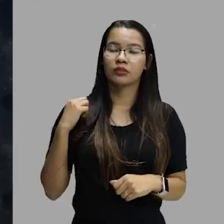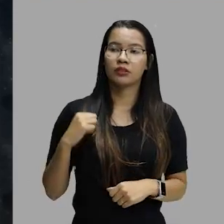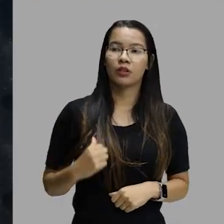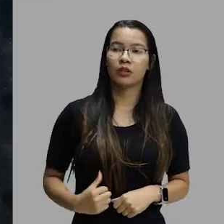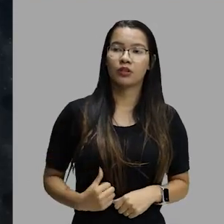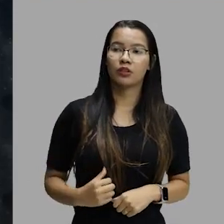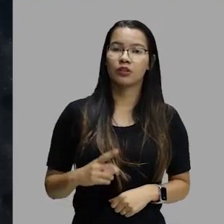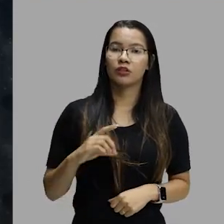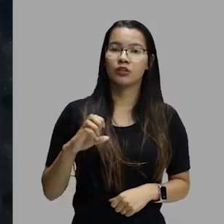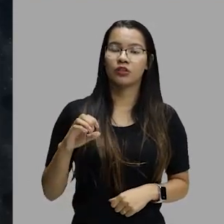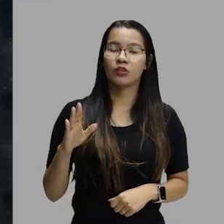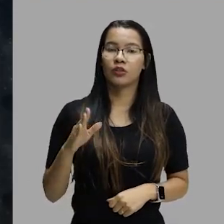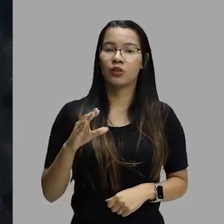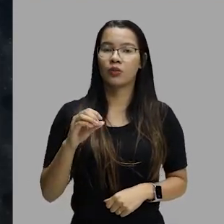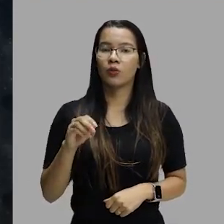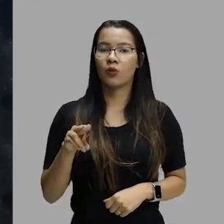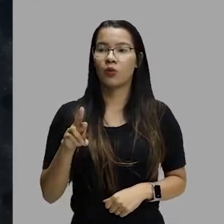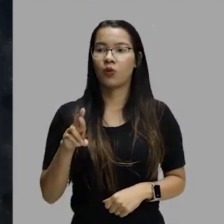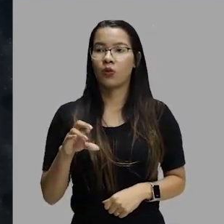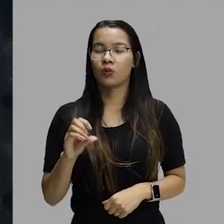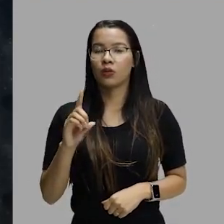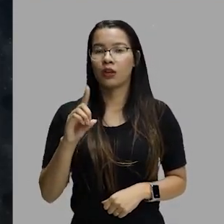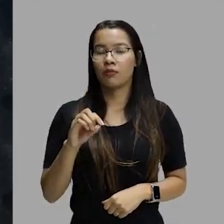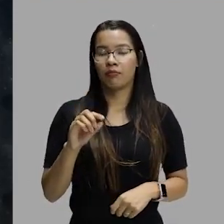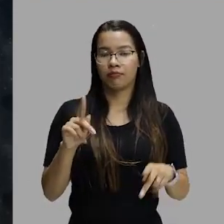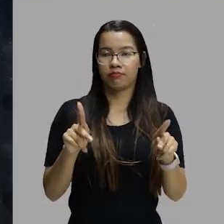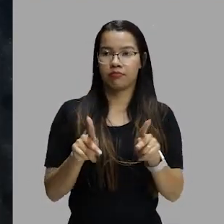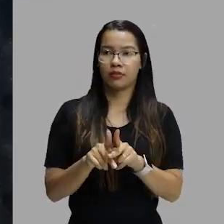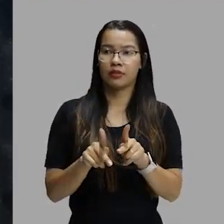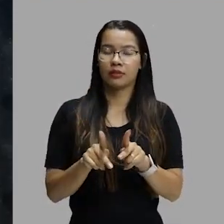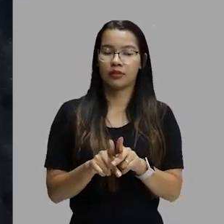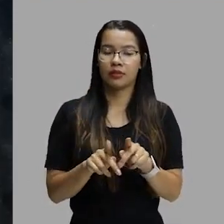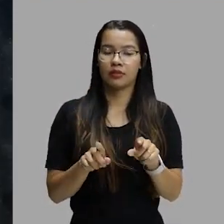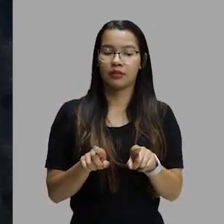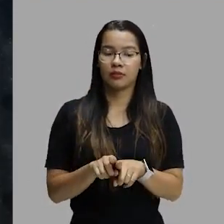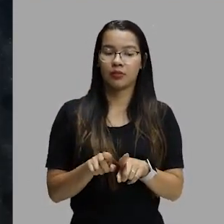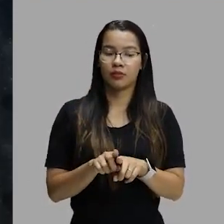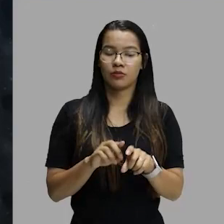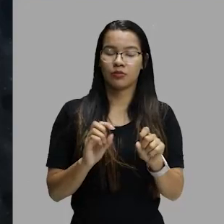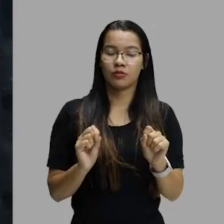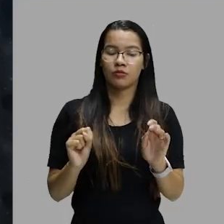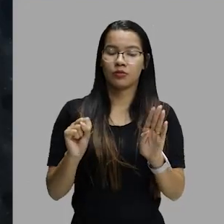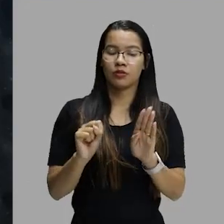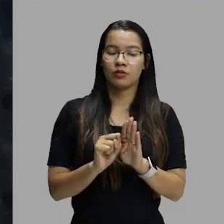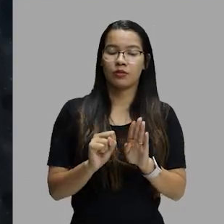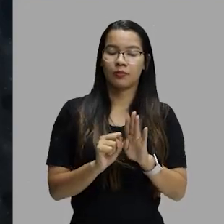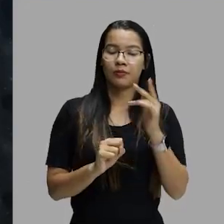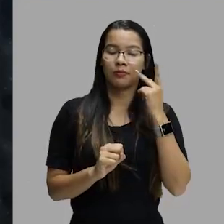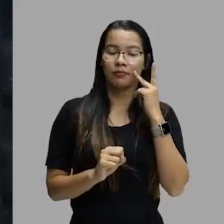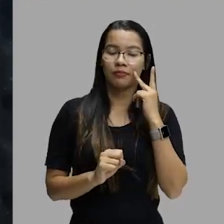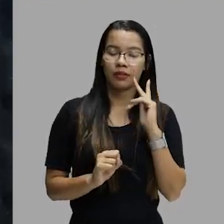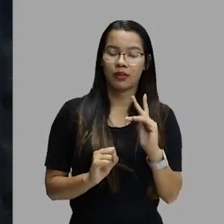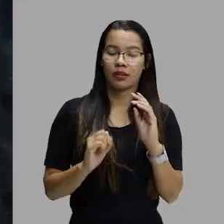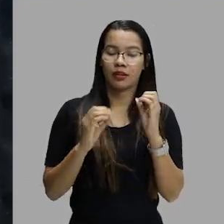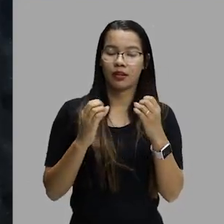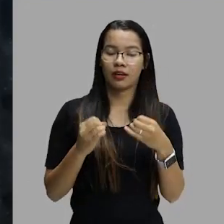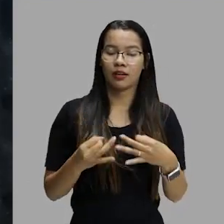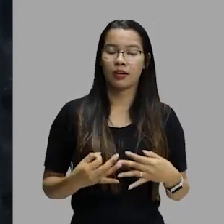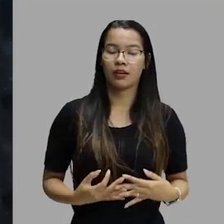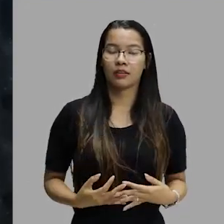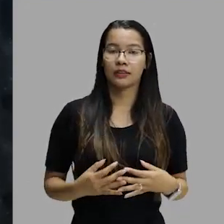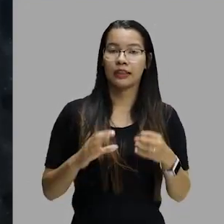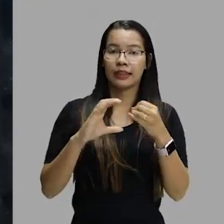bolsa é de couro. Então, de, uma preposição, e o substantivo couro para dizer a característica daquela